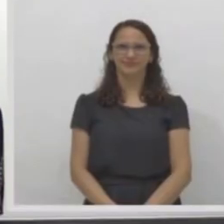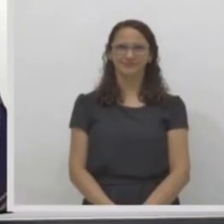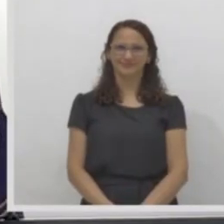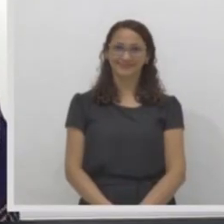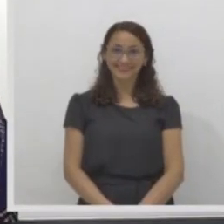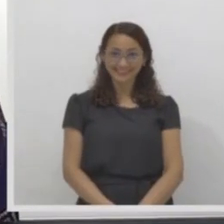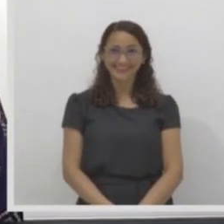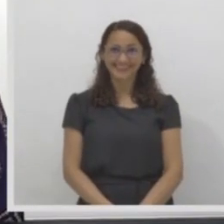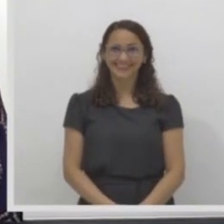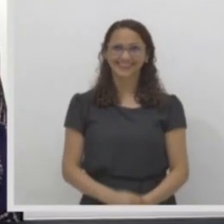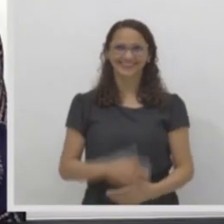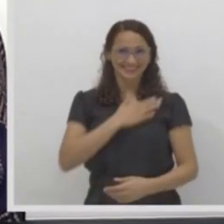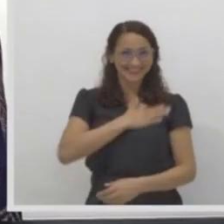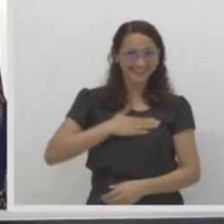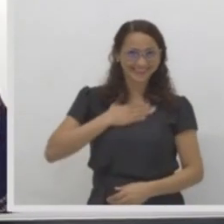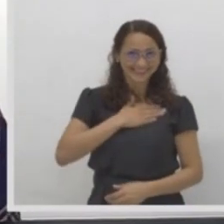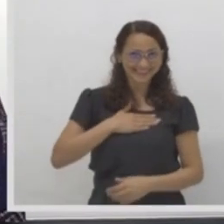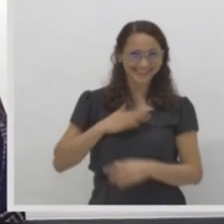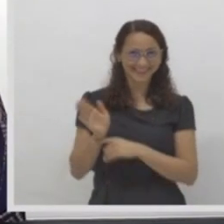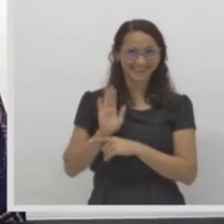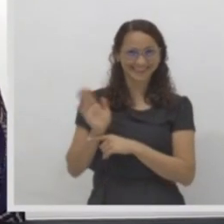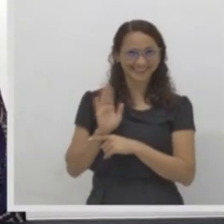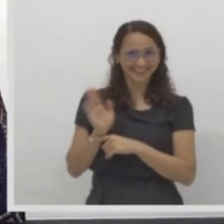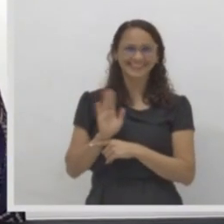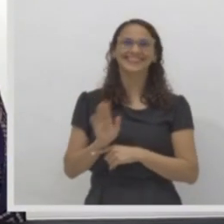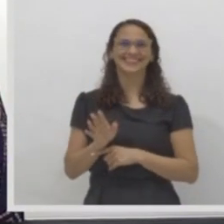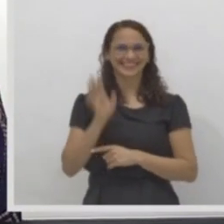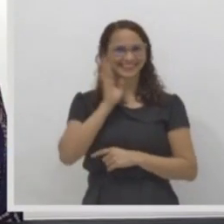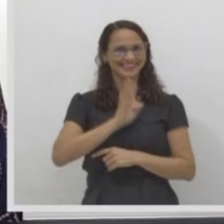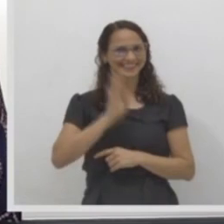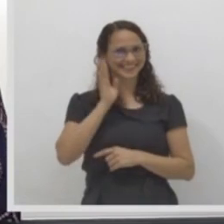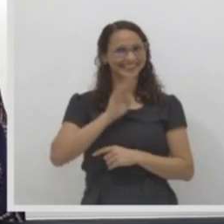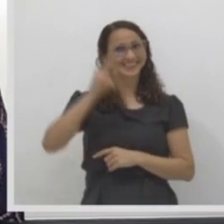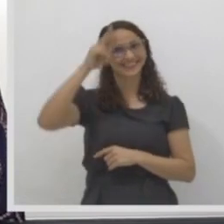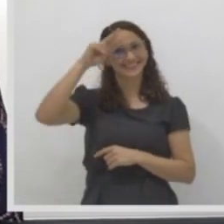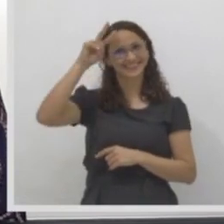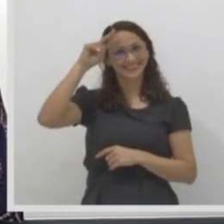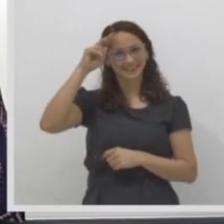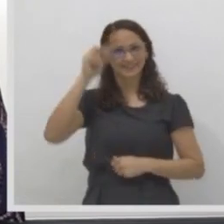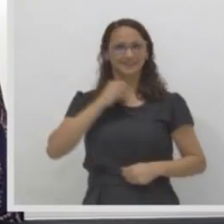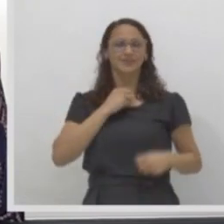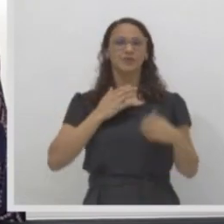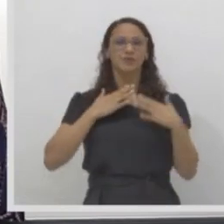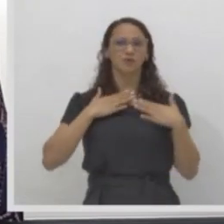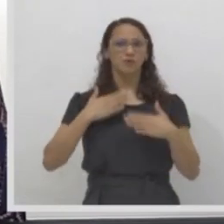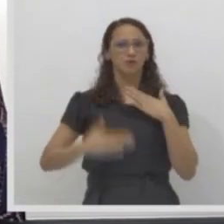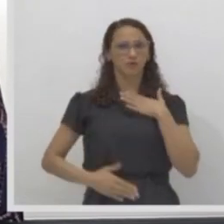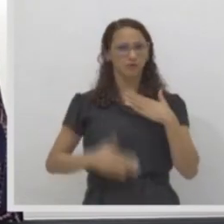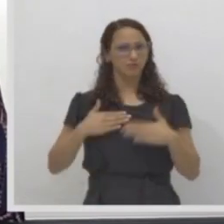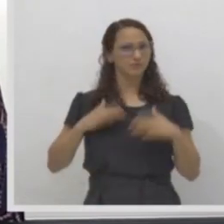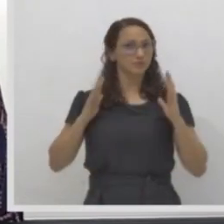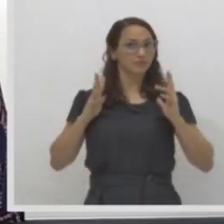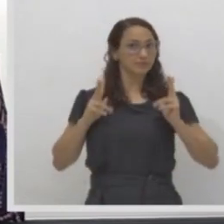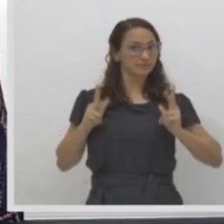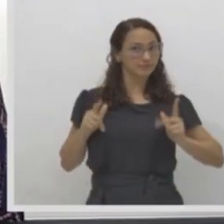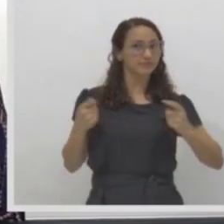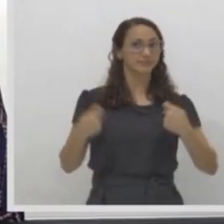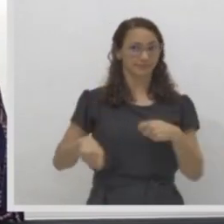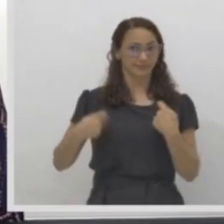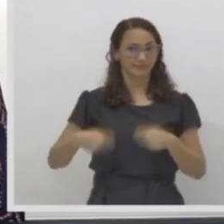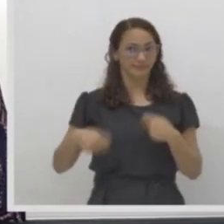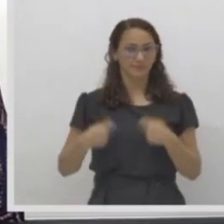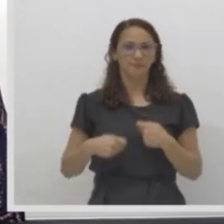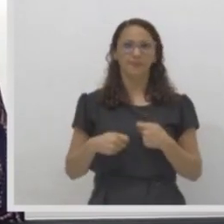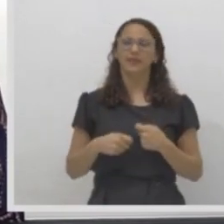E aí, gostaram do vídeo? Muito bom, né? Relembra a higiene do corpo, tá? E o que nós aprendemos em todas